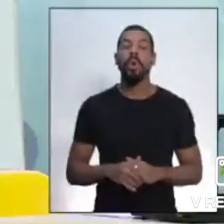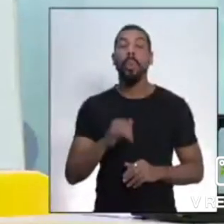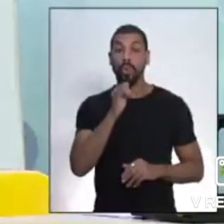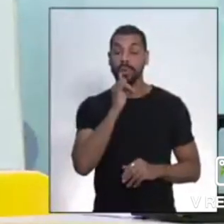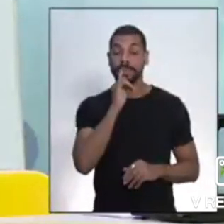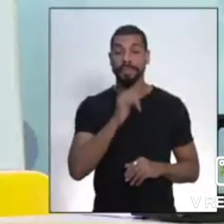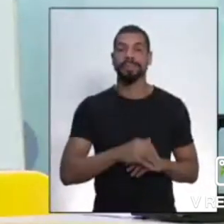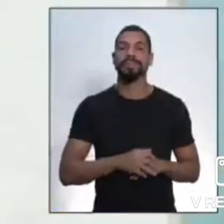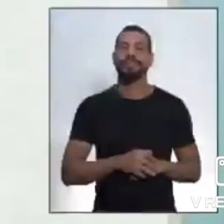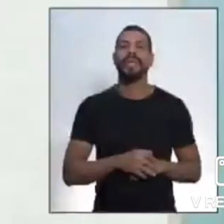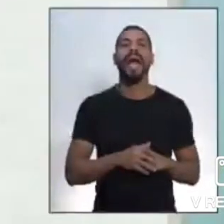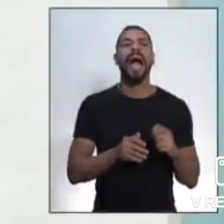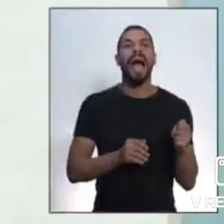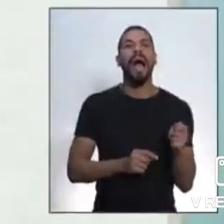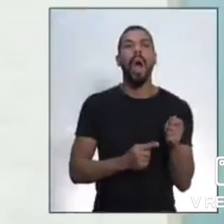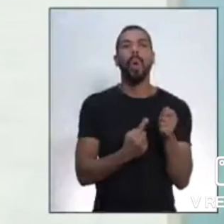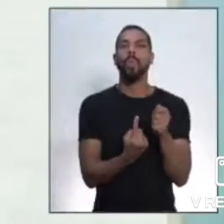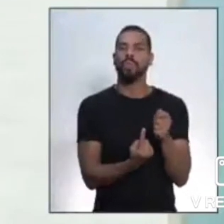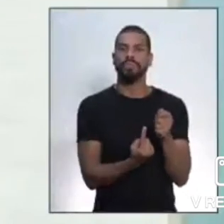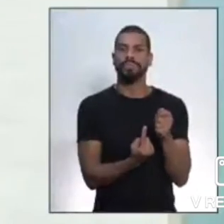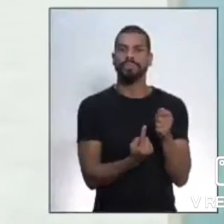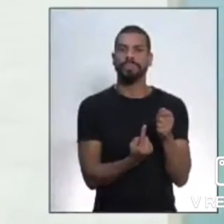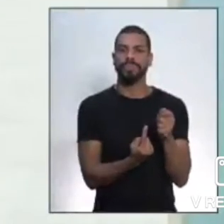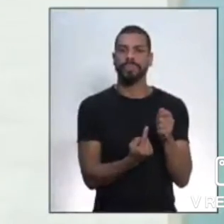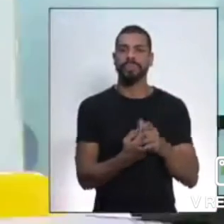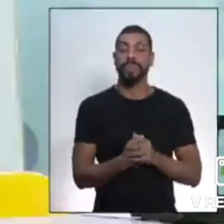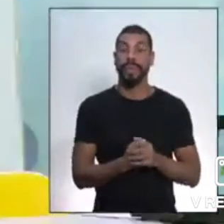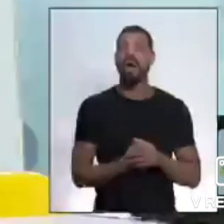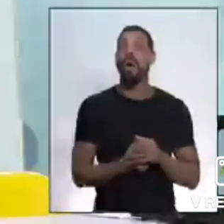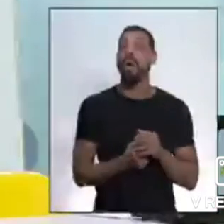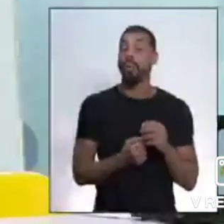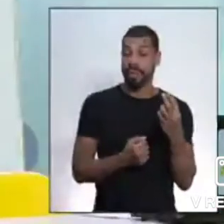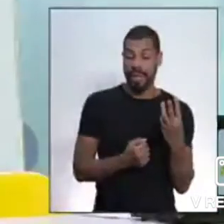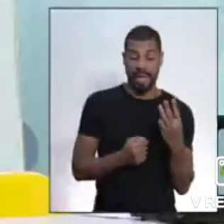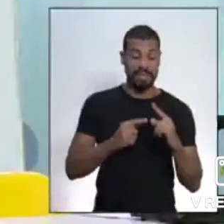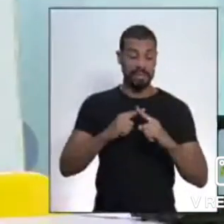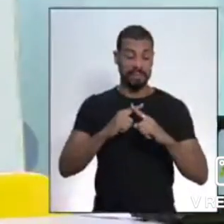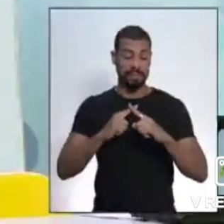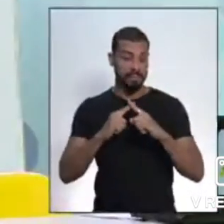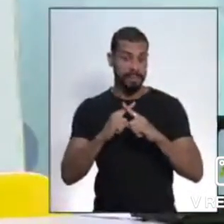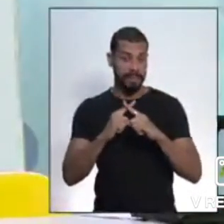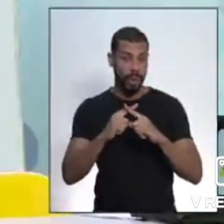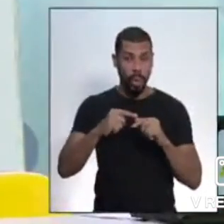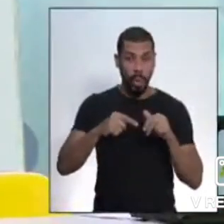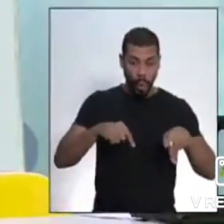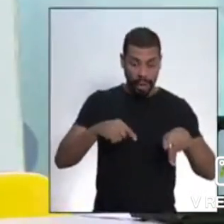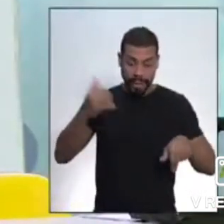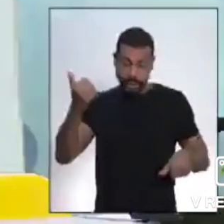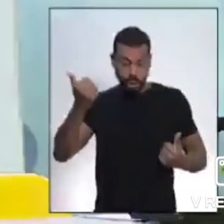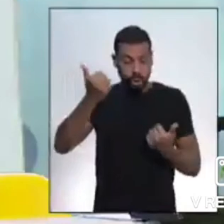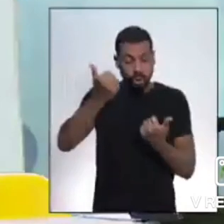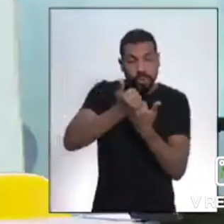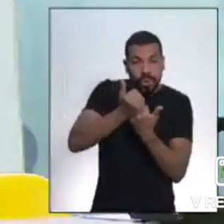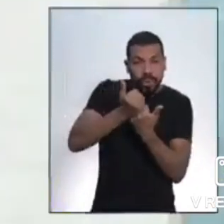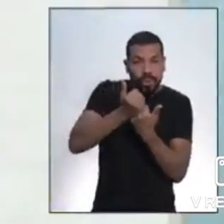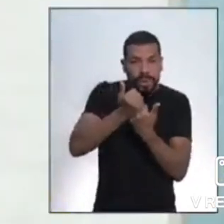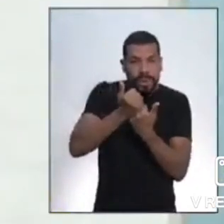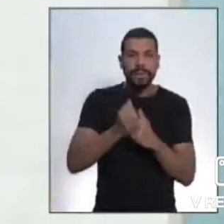venho A1, 3 vezes. No lugar do N apareceu 1, substitui